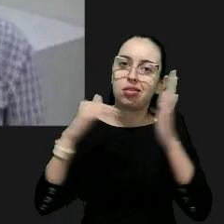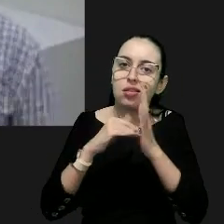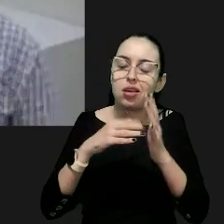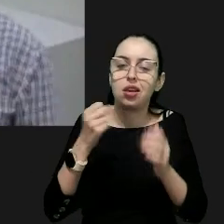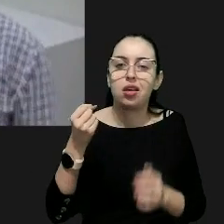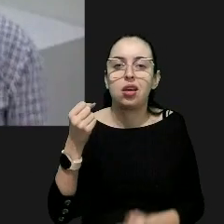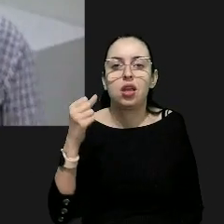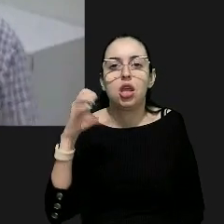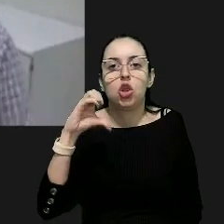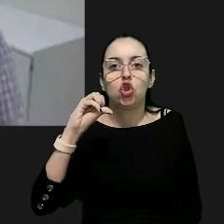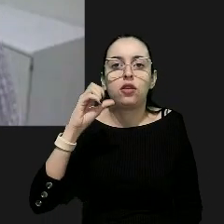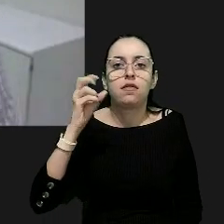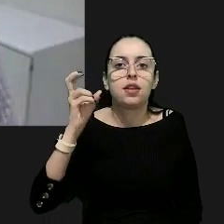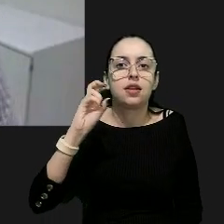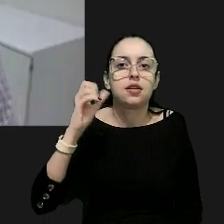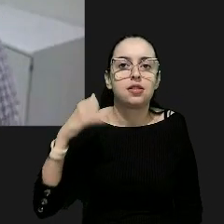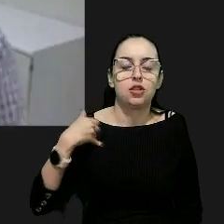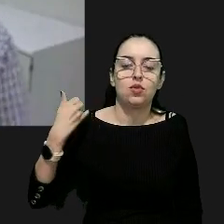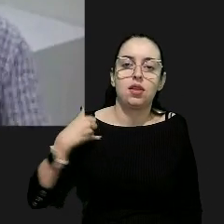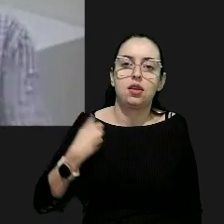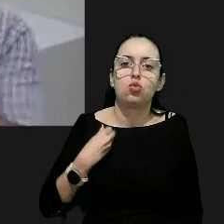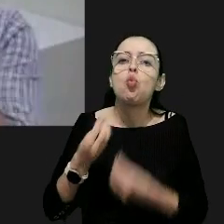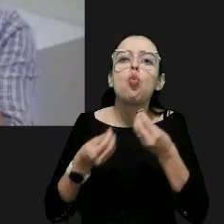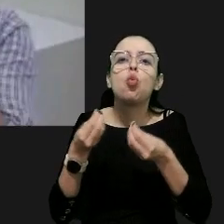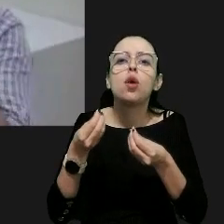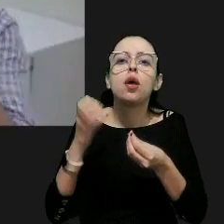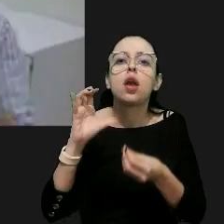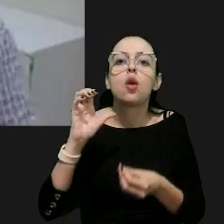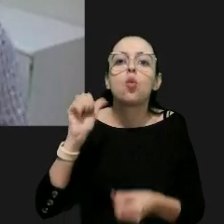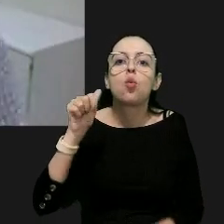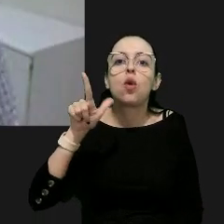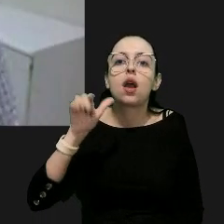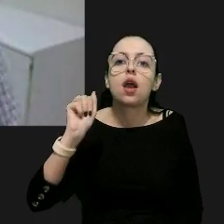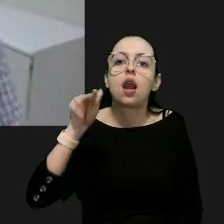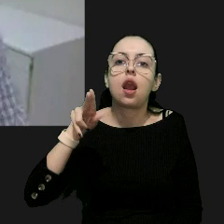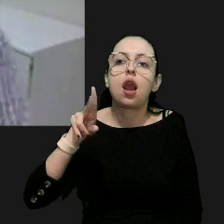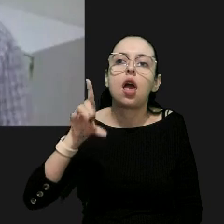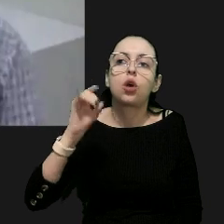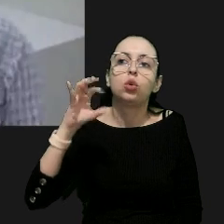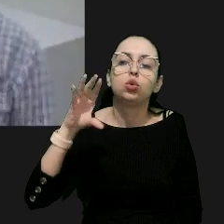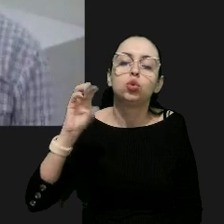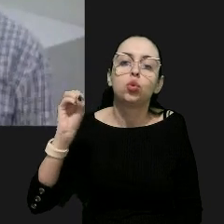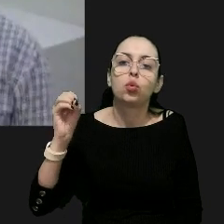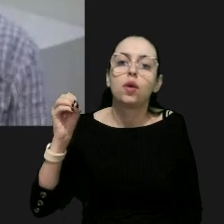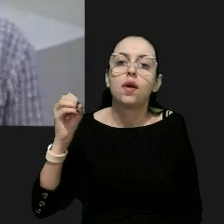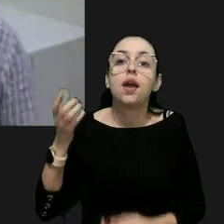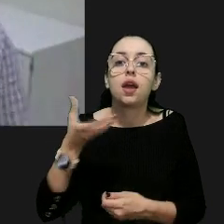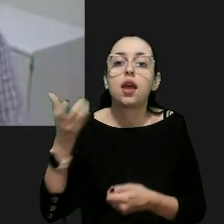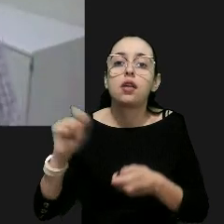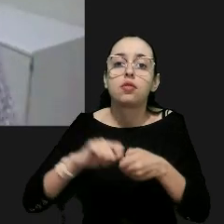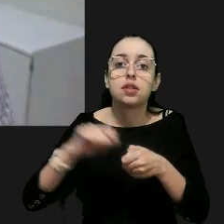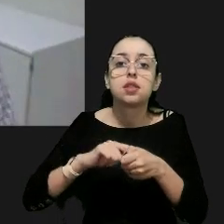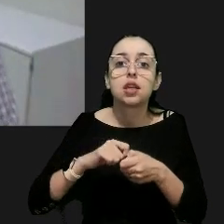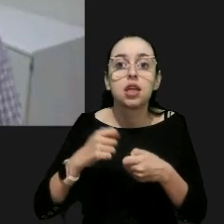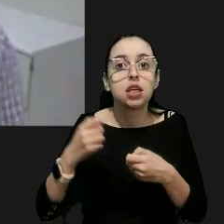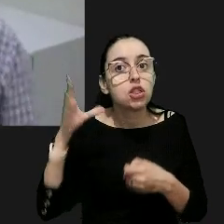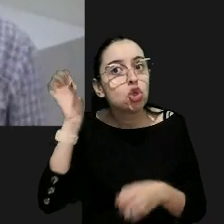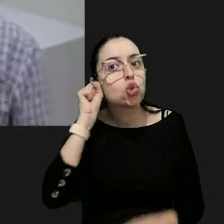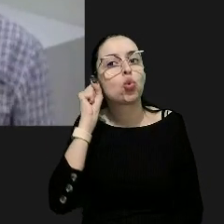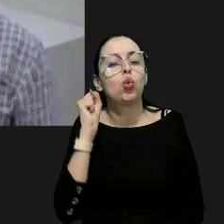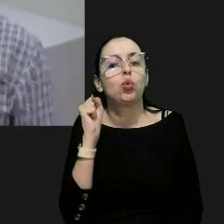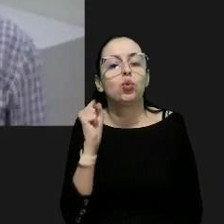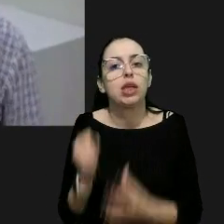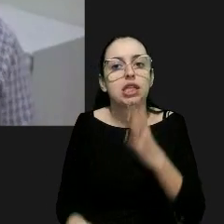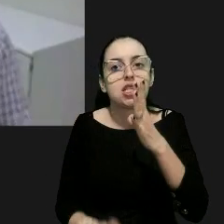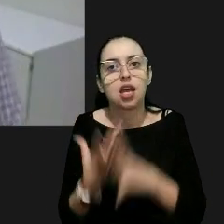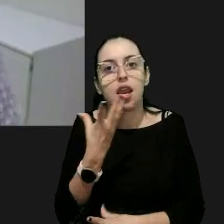Mas dos 75 até os 95. O que o Cláudio quer fazer? sabe? Escuta.